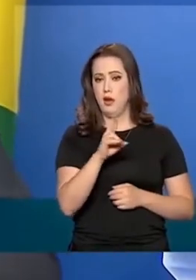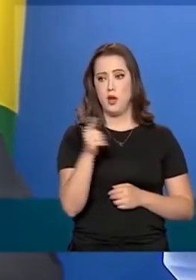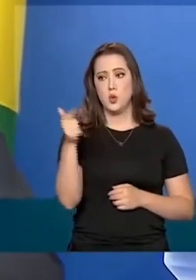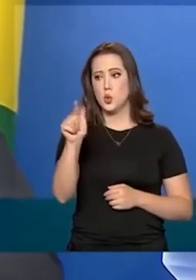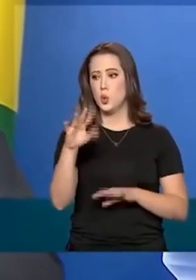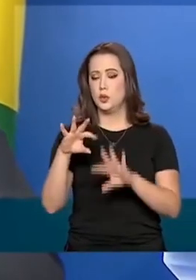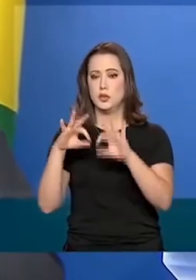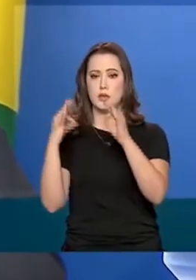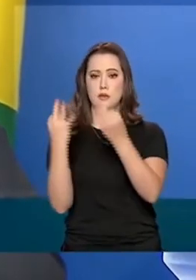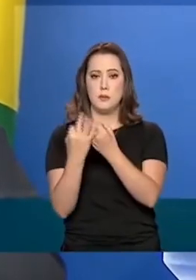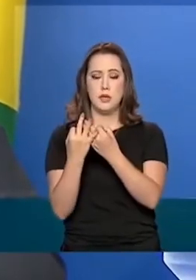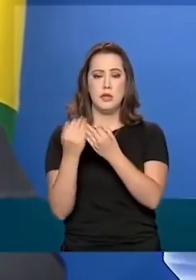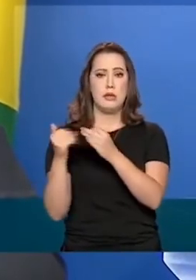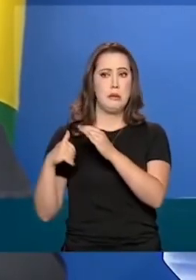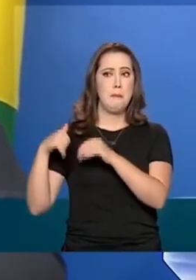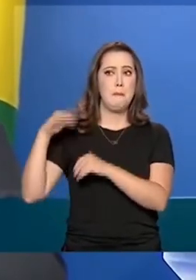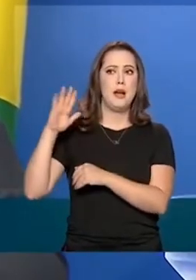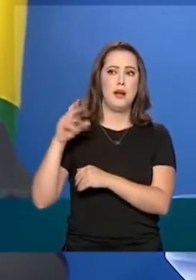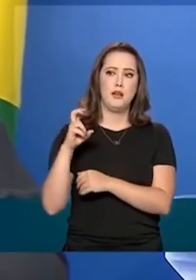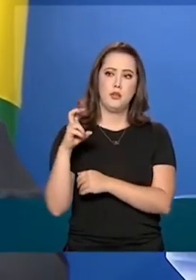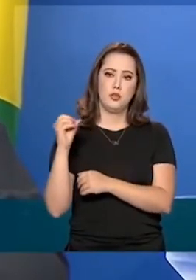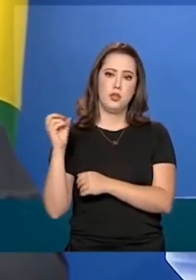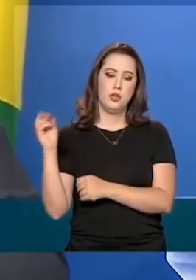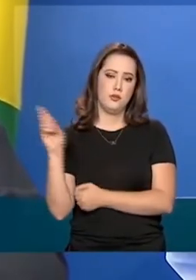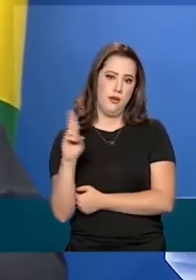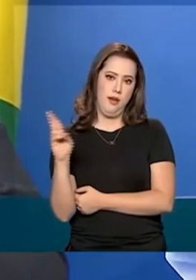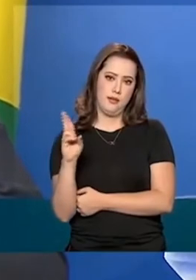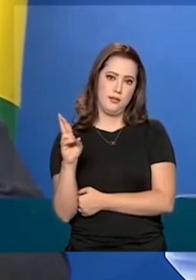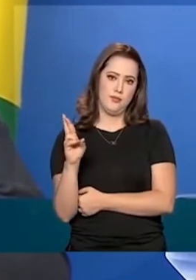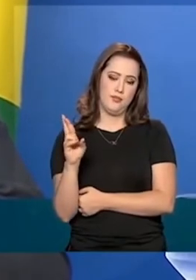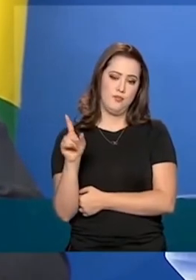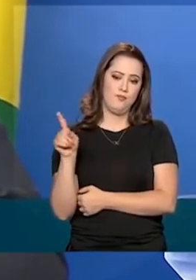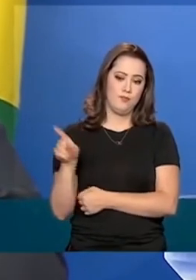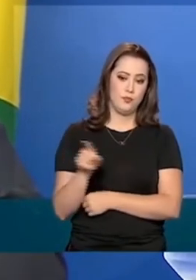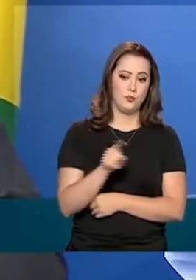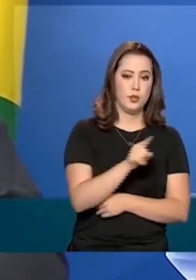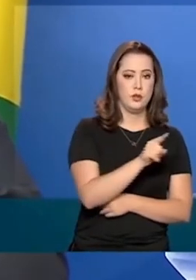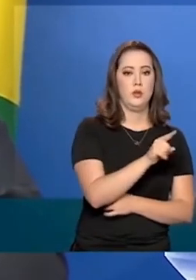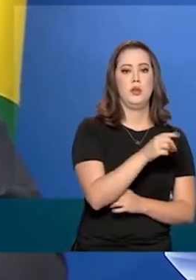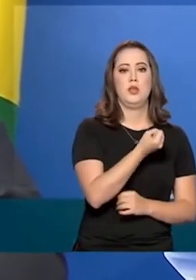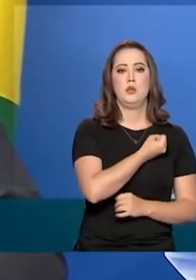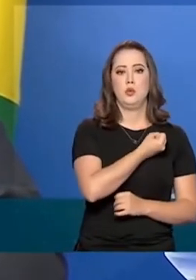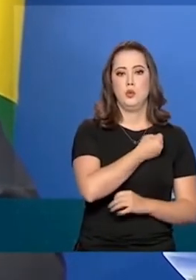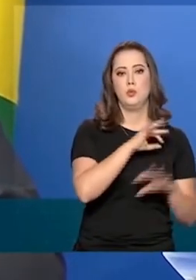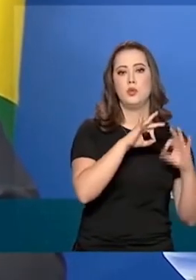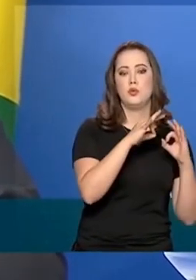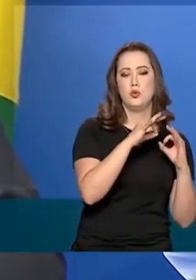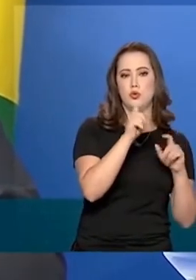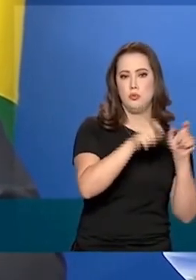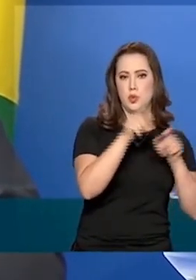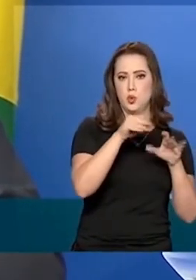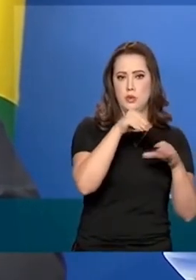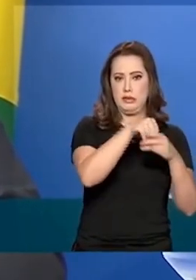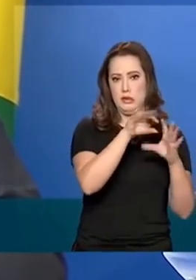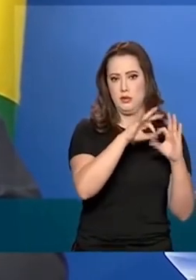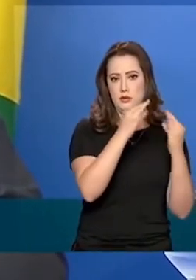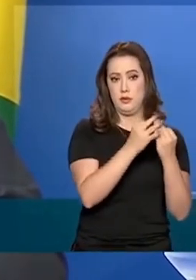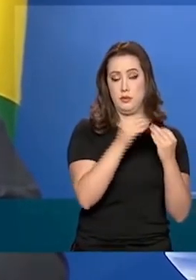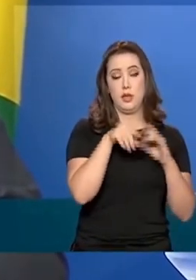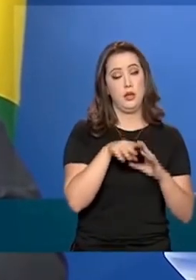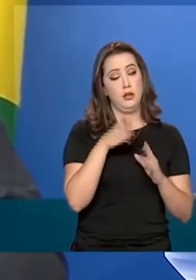existem outras que recebem até mais de R$ 500. Esse programa terá um reajuste